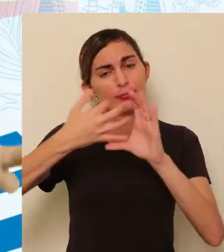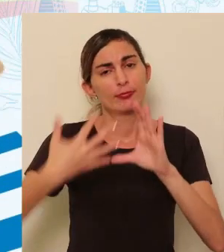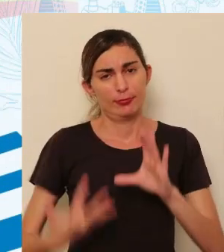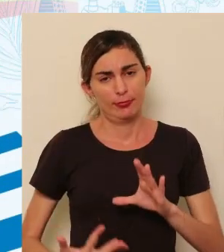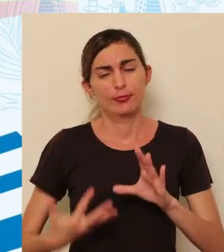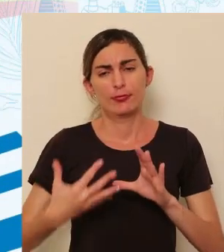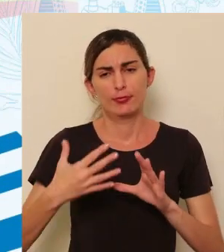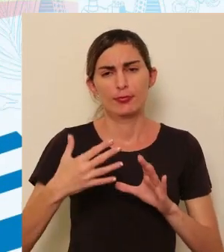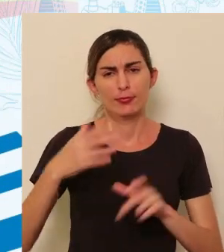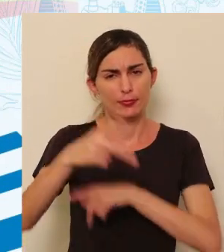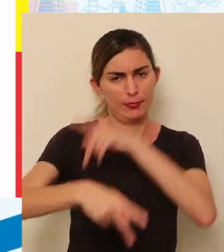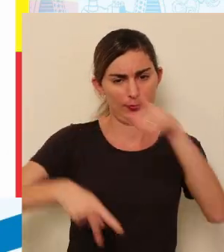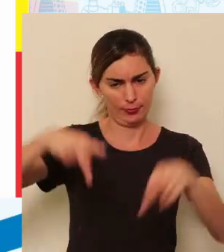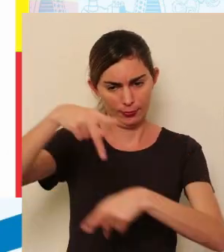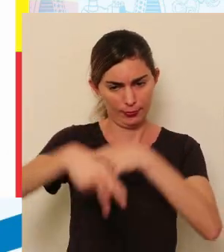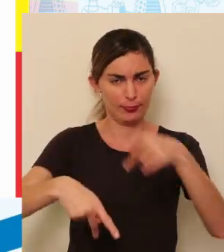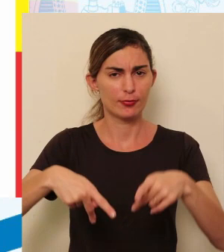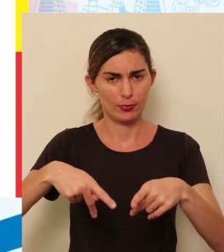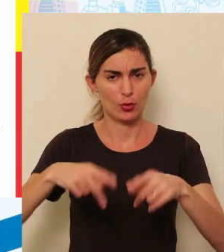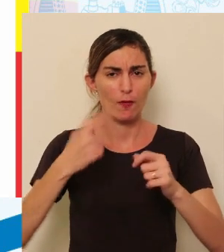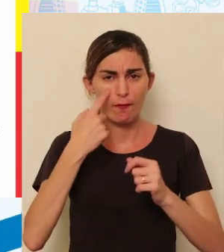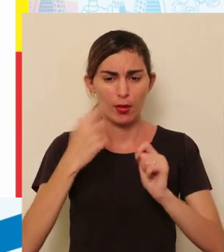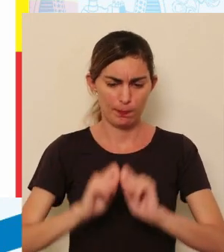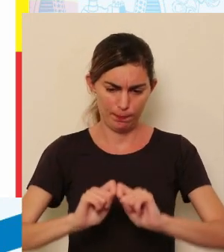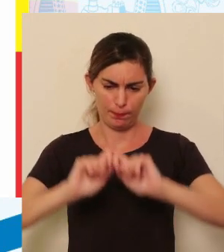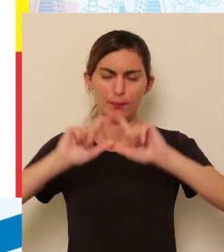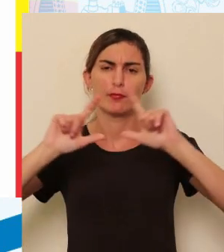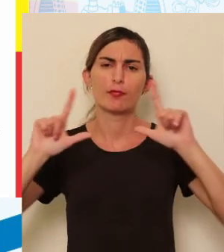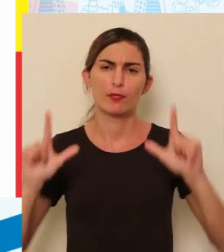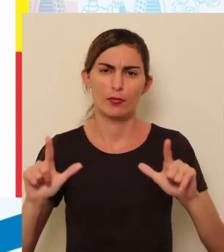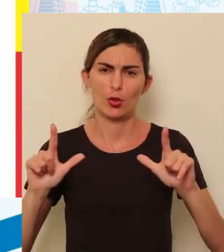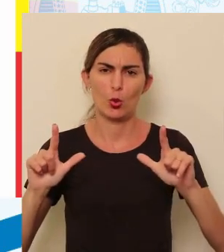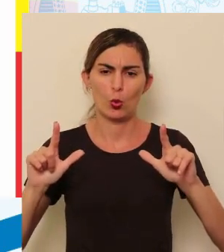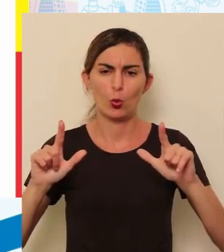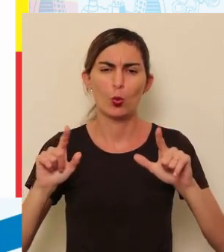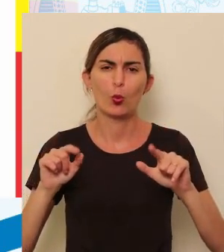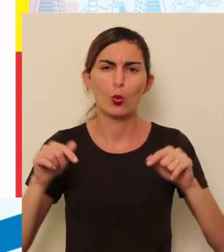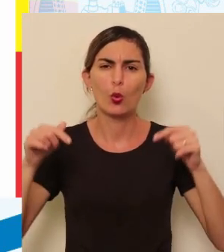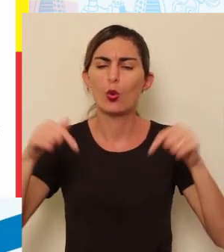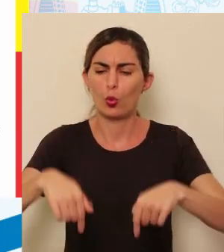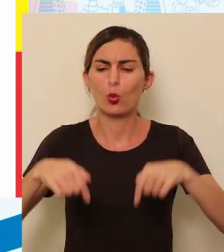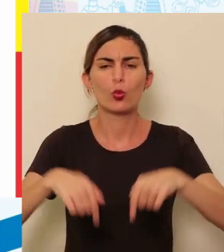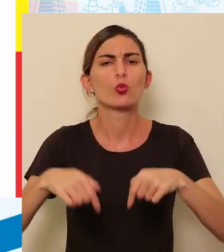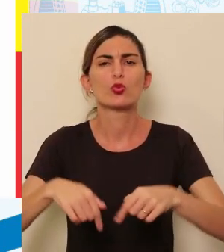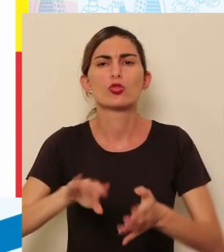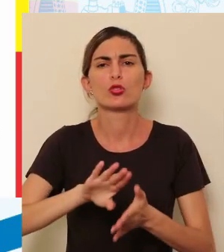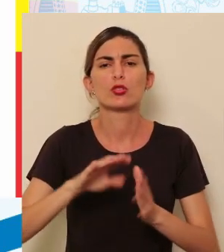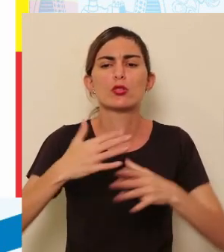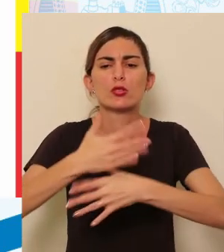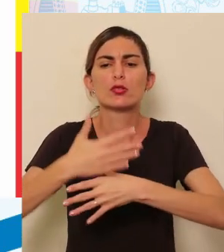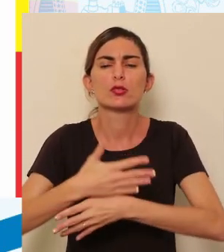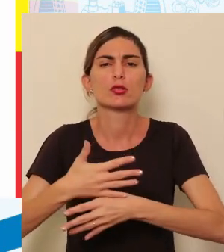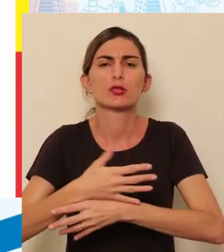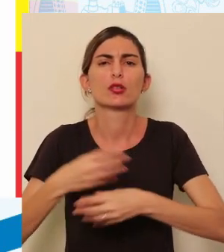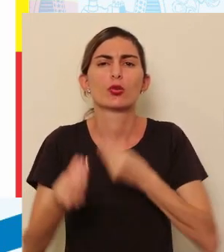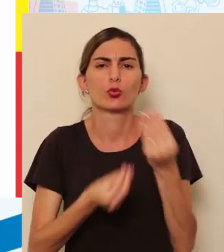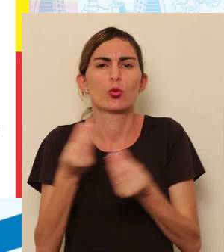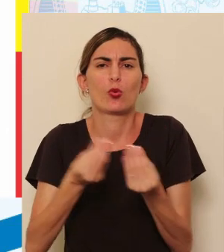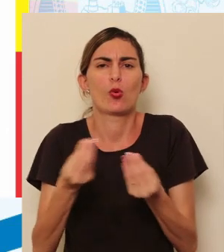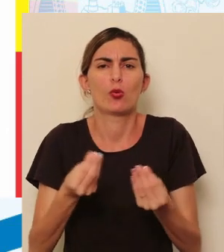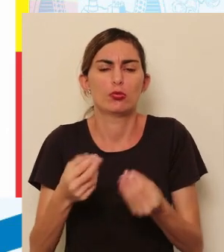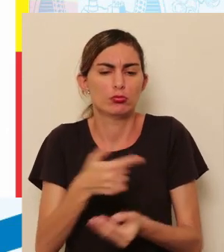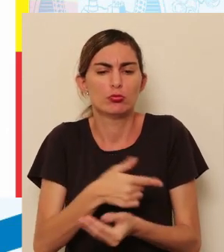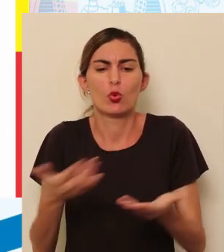as características de civilização. E aí a gente tem nas imagens o que restou depois